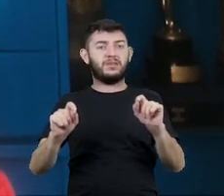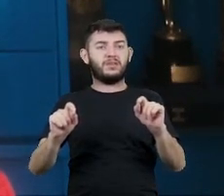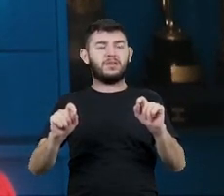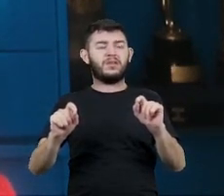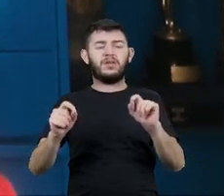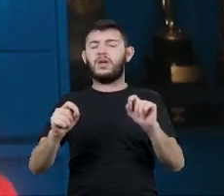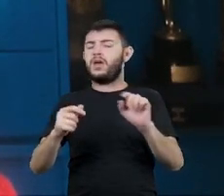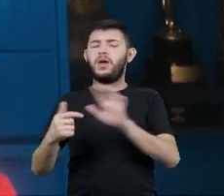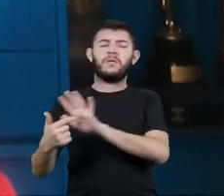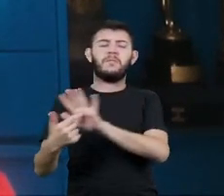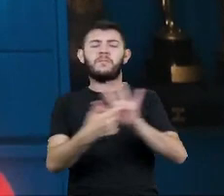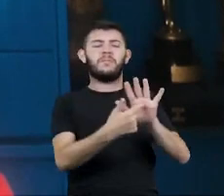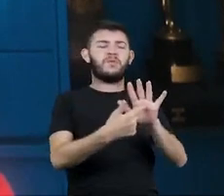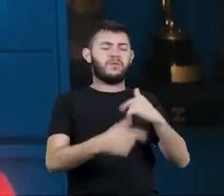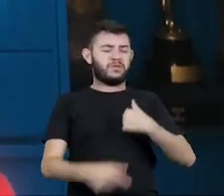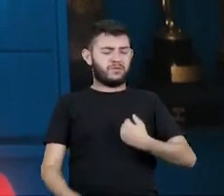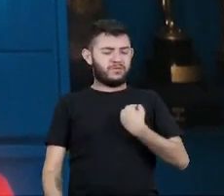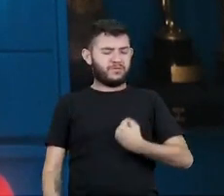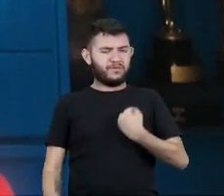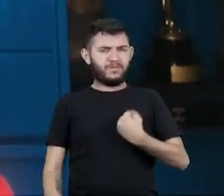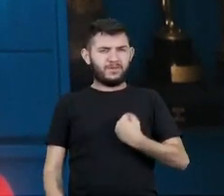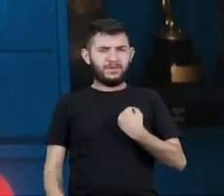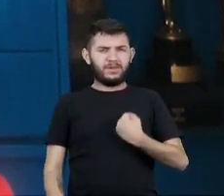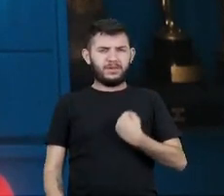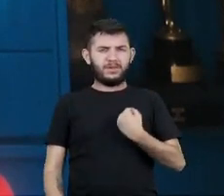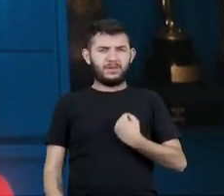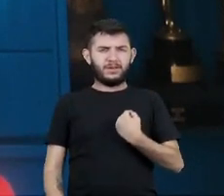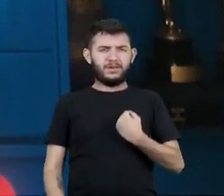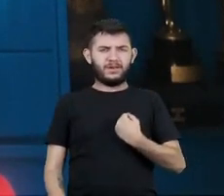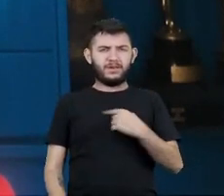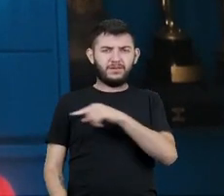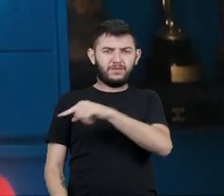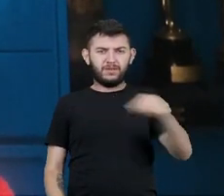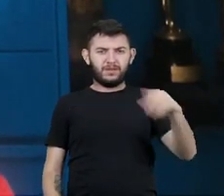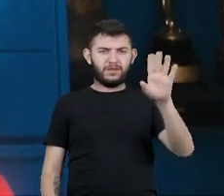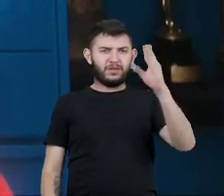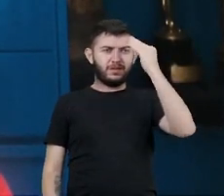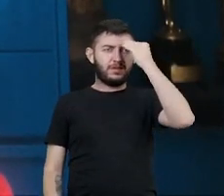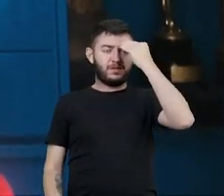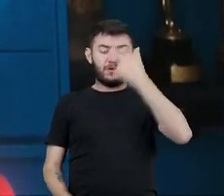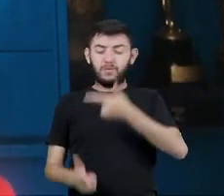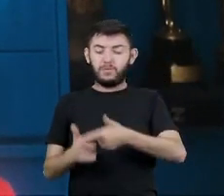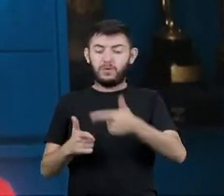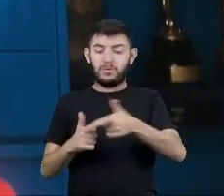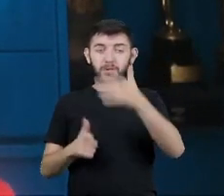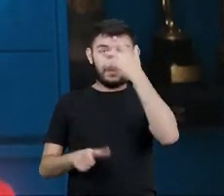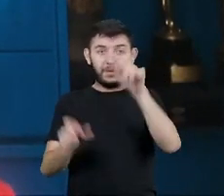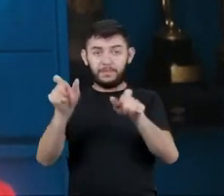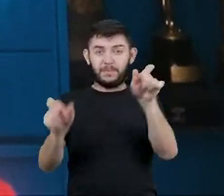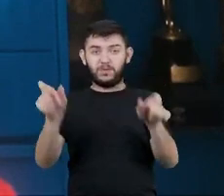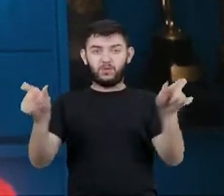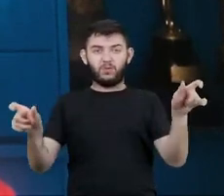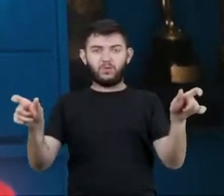você entender que se o problema é o homem vai resolver.